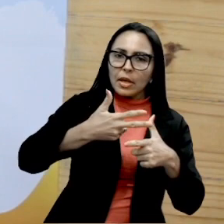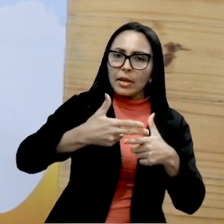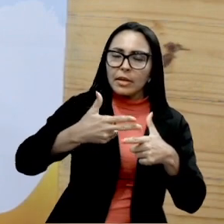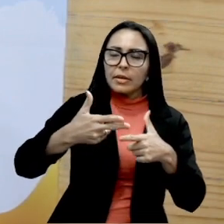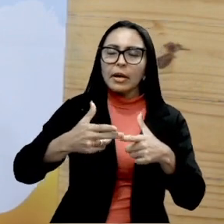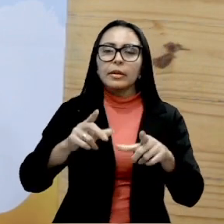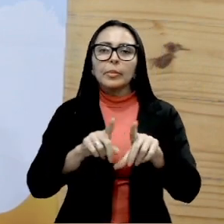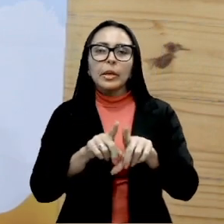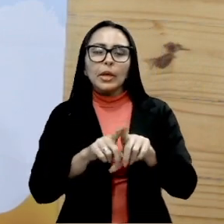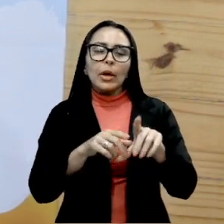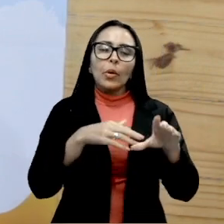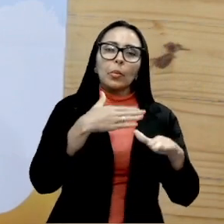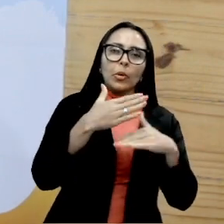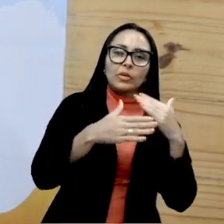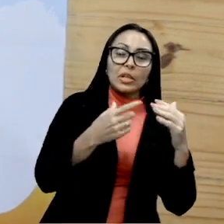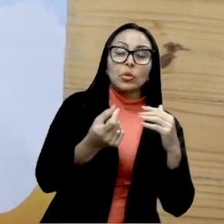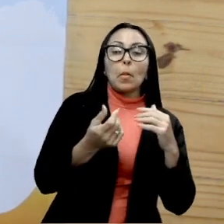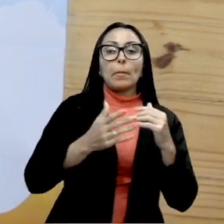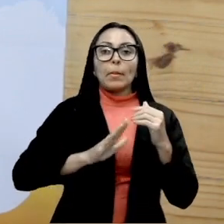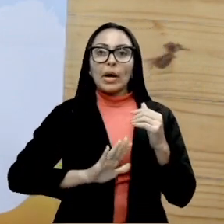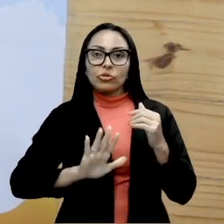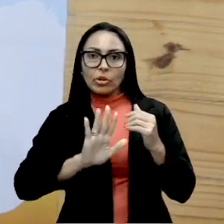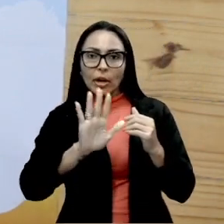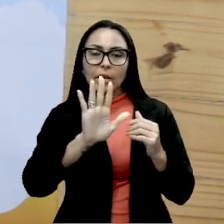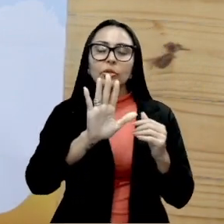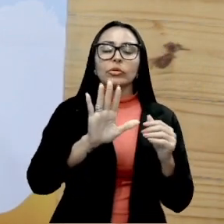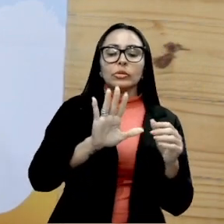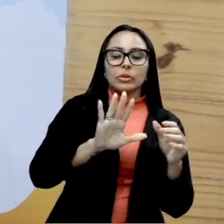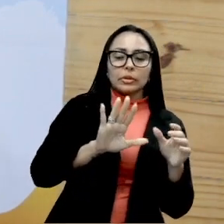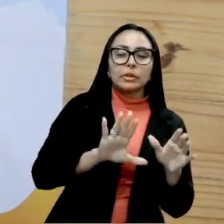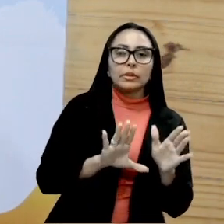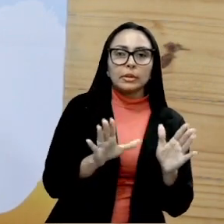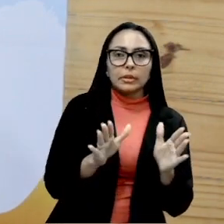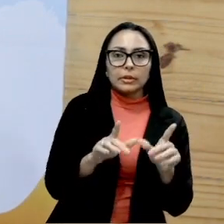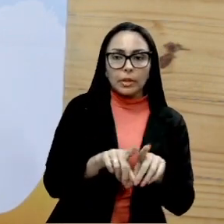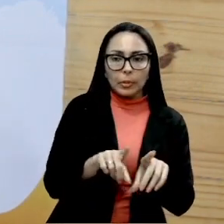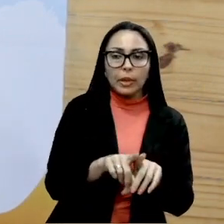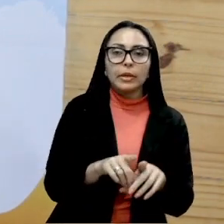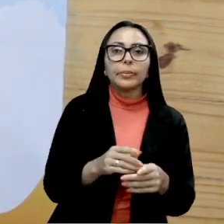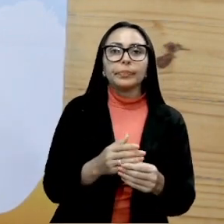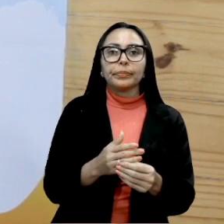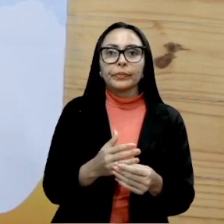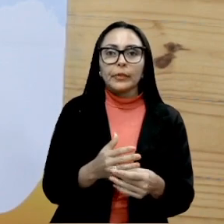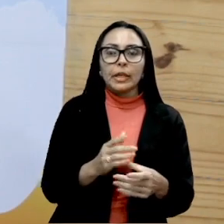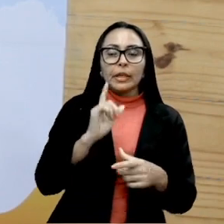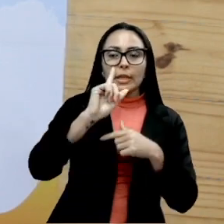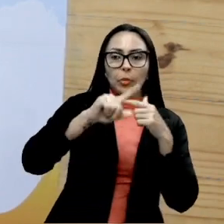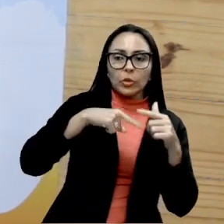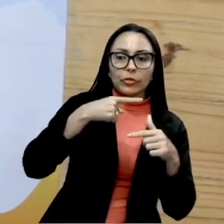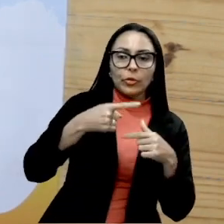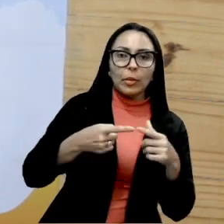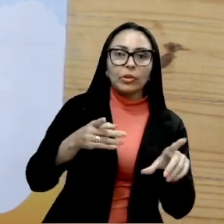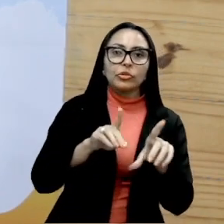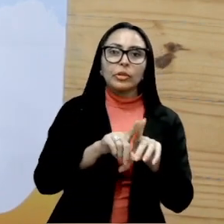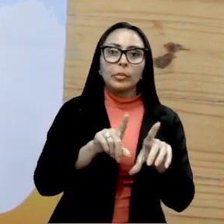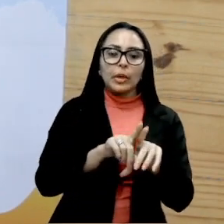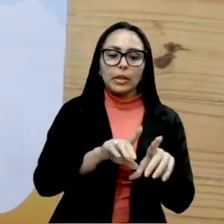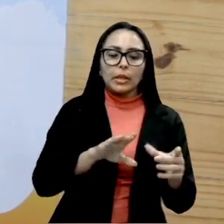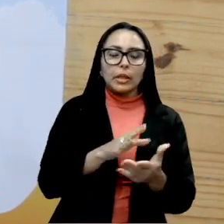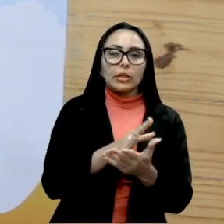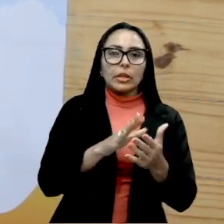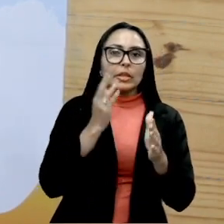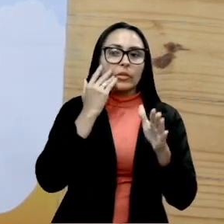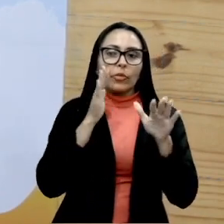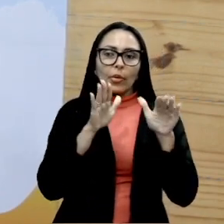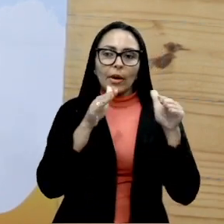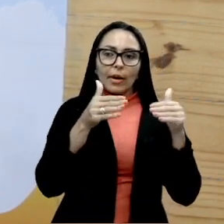processo mais caro, mas todo o grosso do trabalho já foi feito na pré-filmagem, e a pós-filmagem, que é aquelas correções, colocar uma trilha sonora,